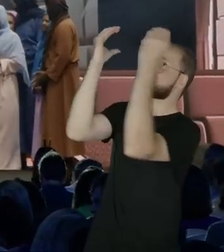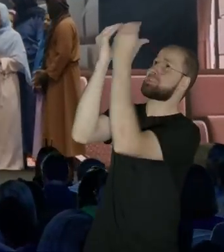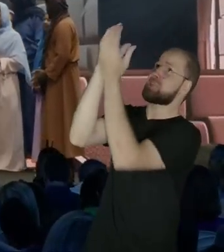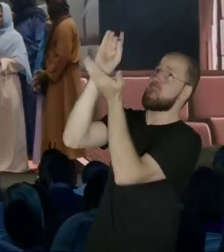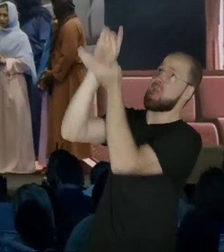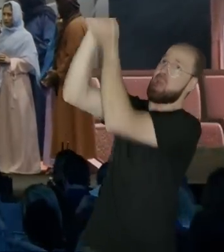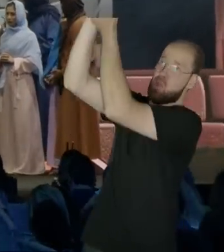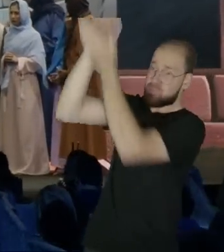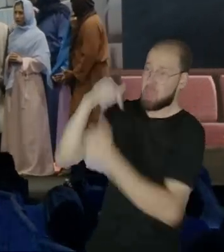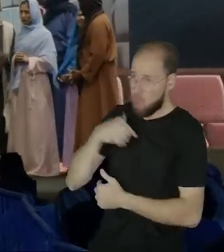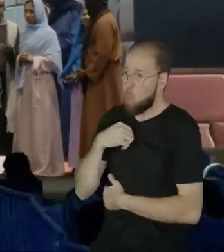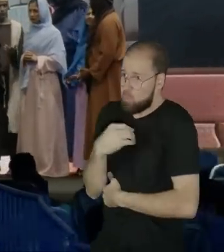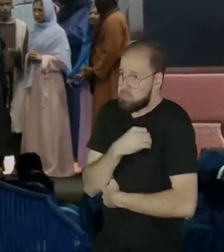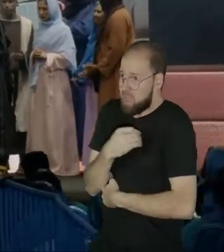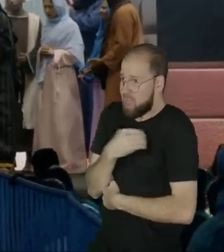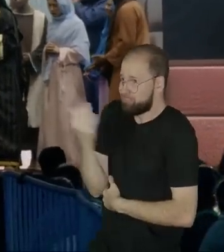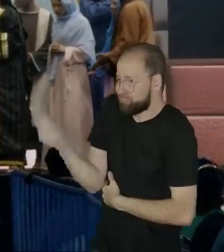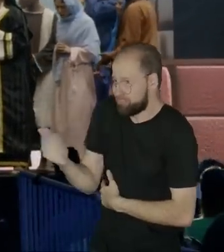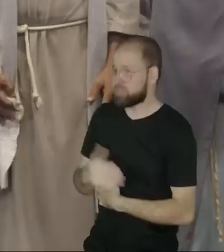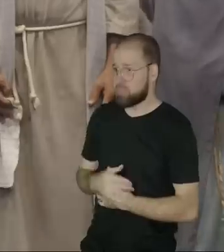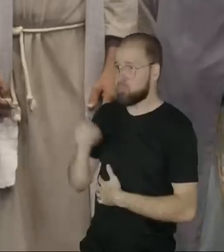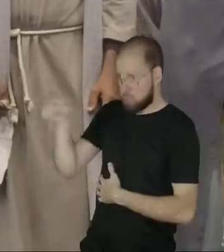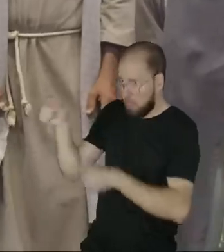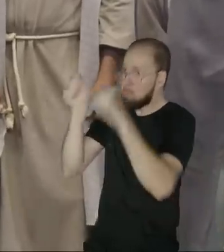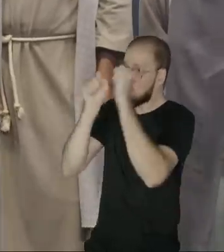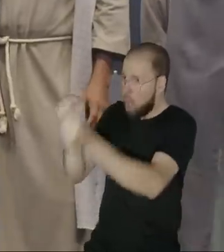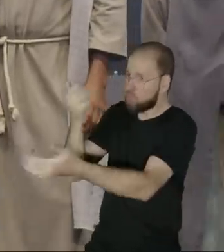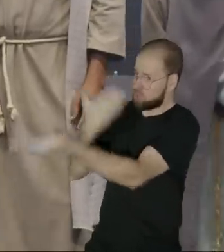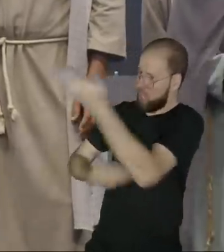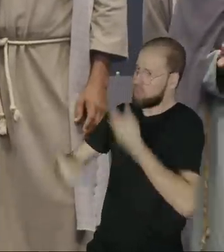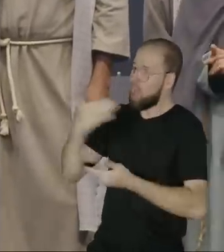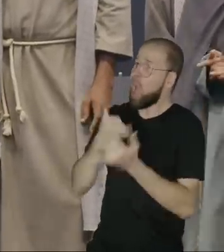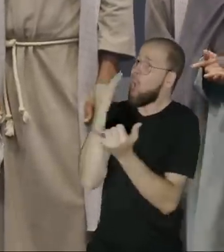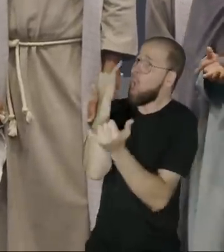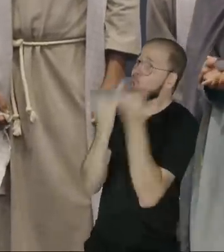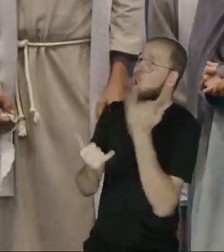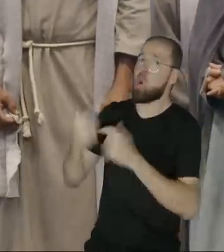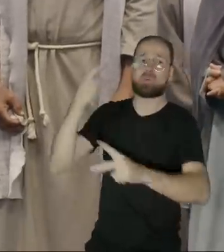pequei contra ti. Trata-me como um dos teus escravos.